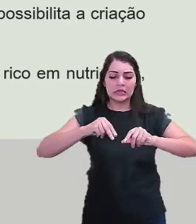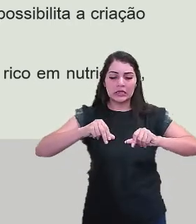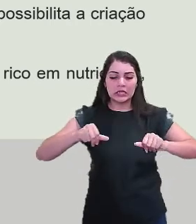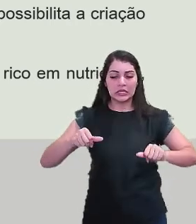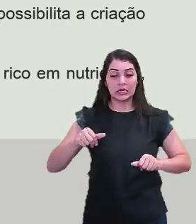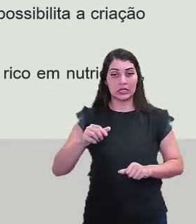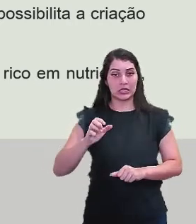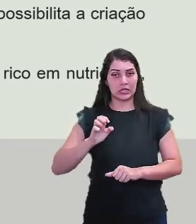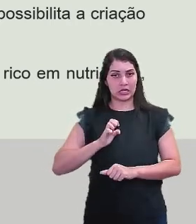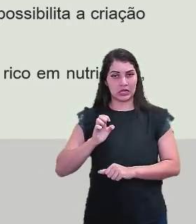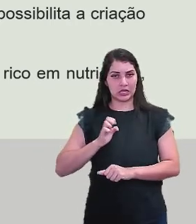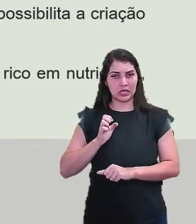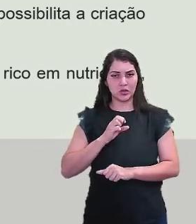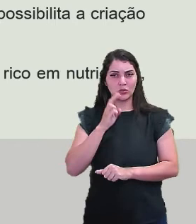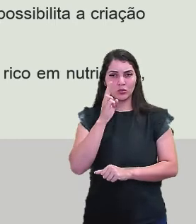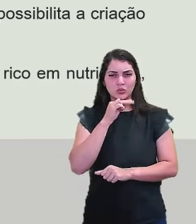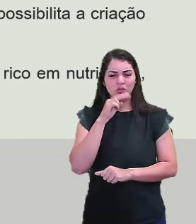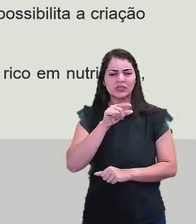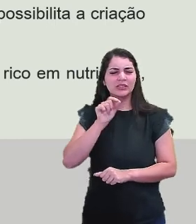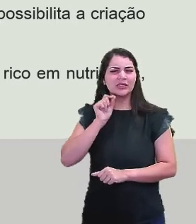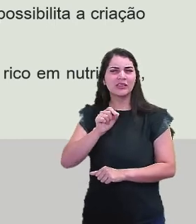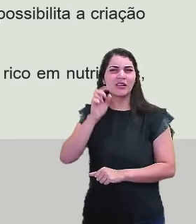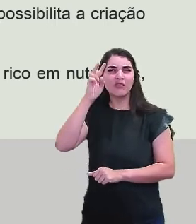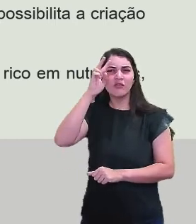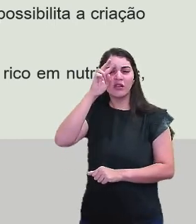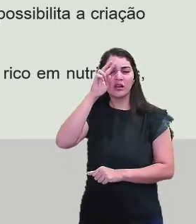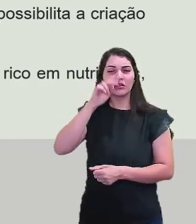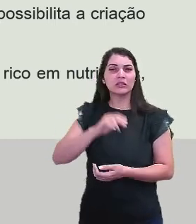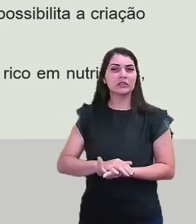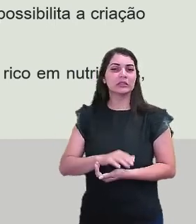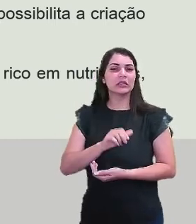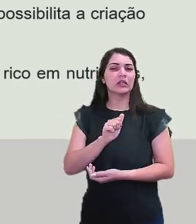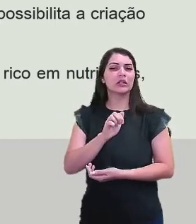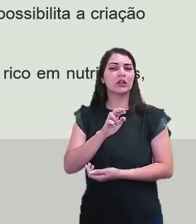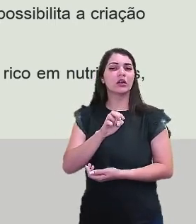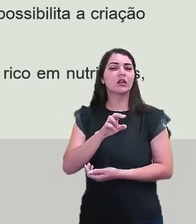quem será que vai lembrar disso aí? O arenoso,